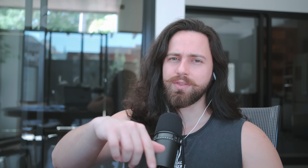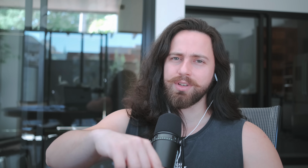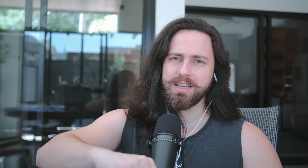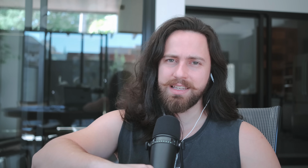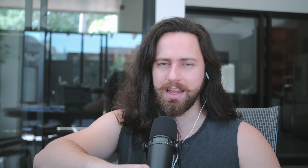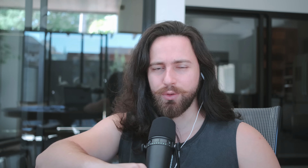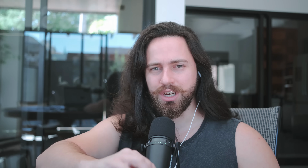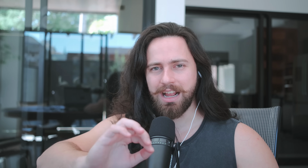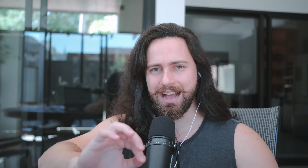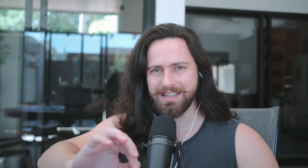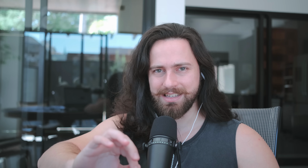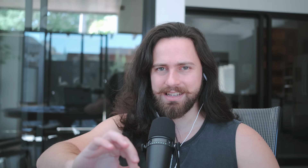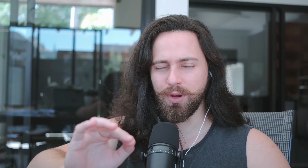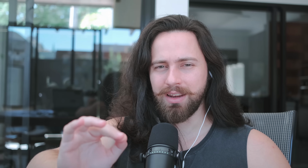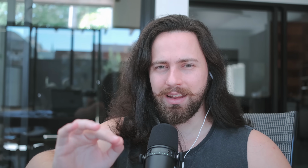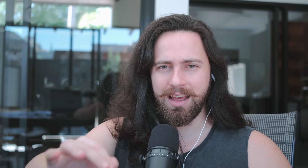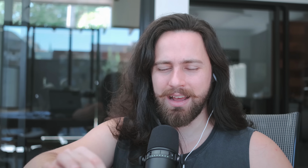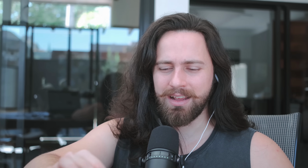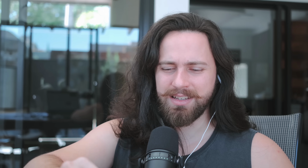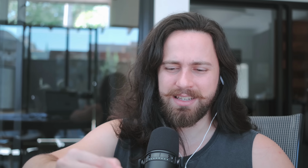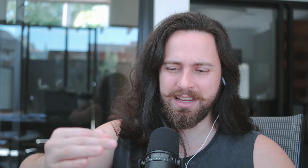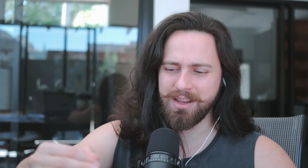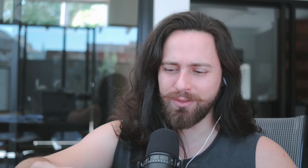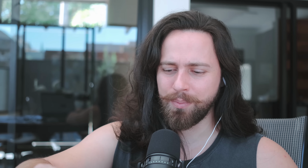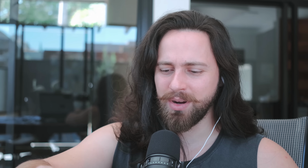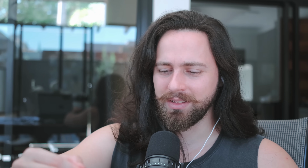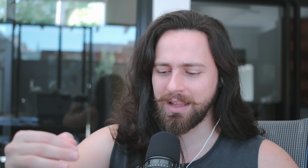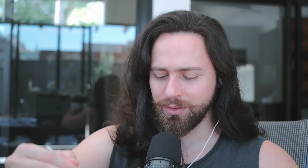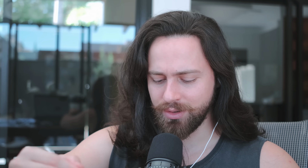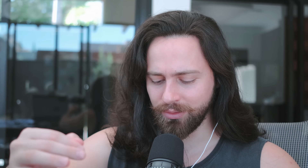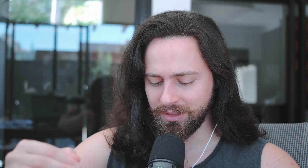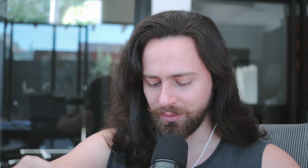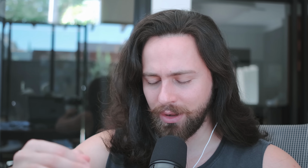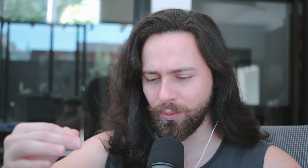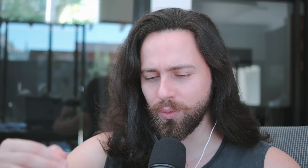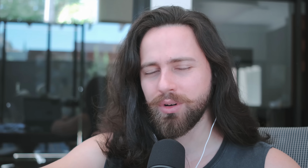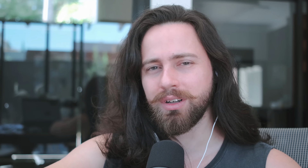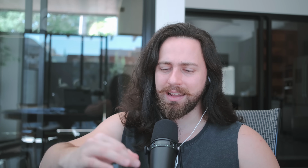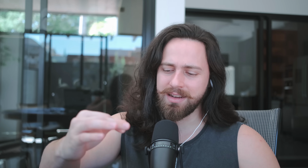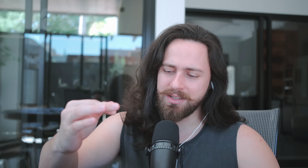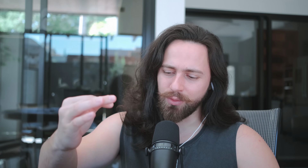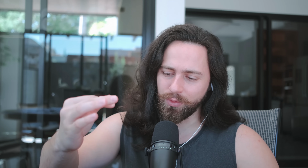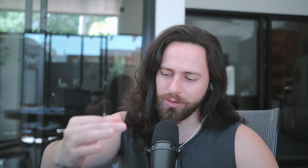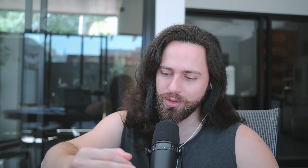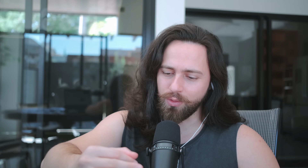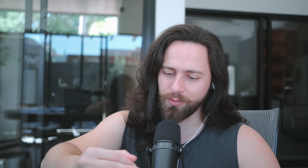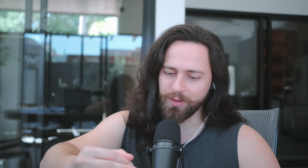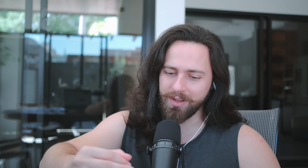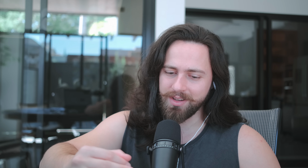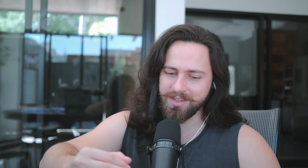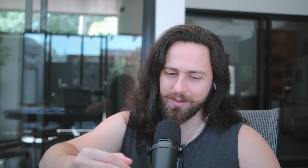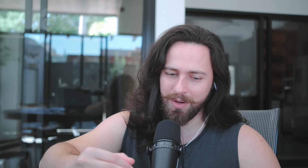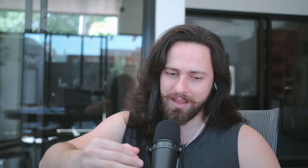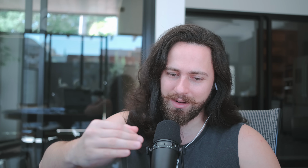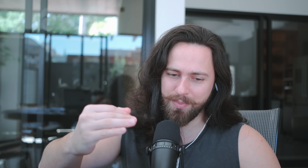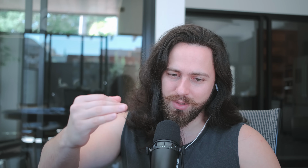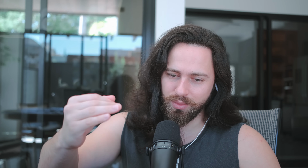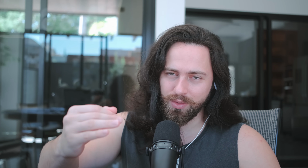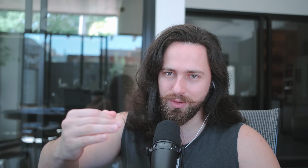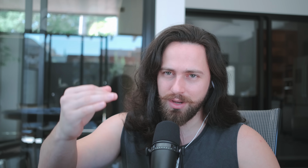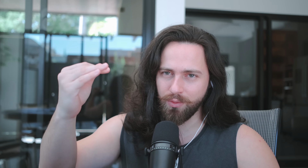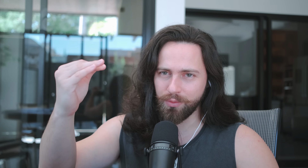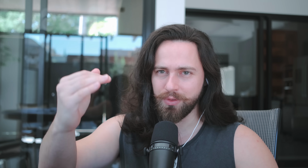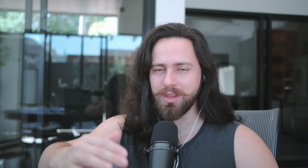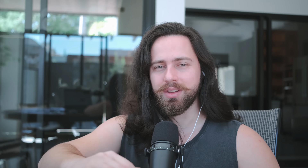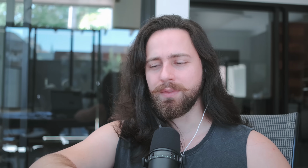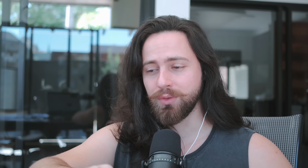Sabe aquele dia que você saiu de casa, foi lá cedo apertar o seu dedo na urna, aquele seu voto de confiança para aquela